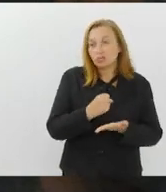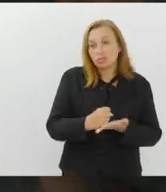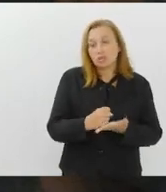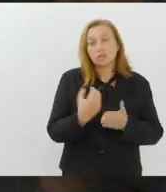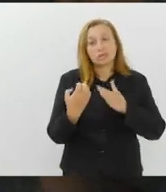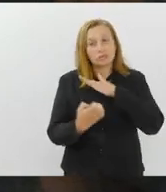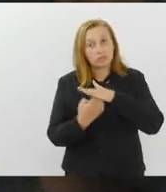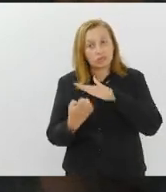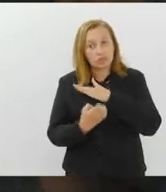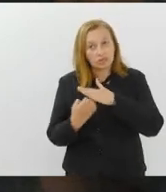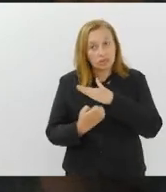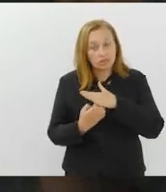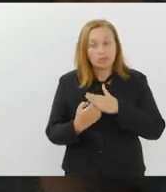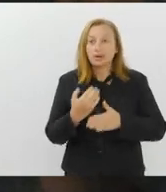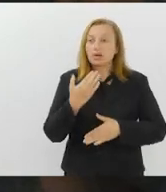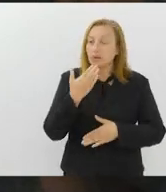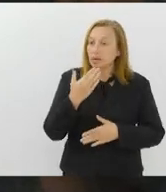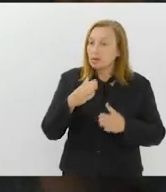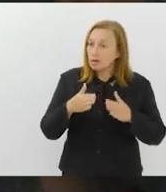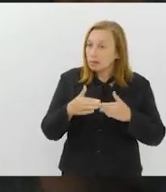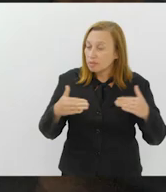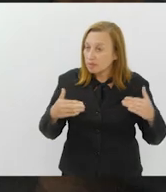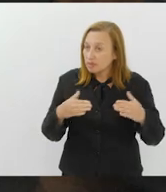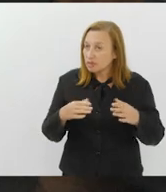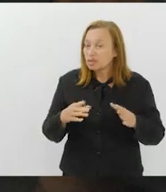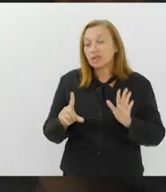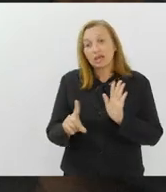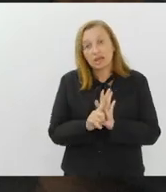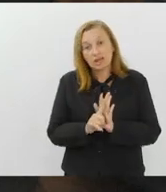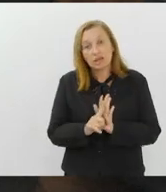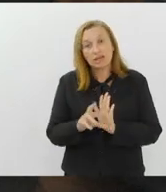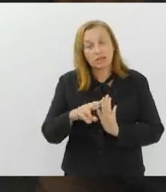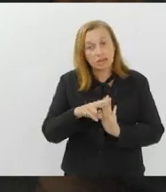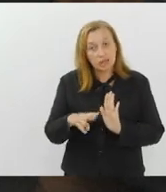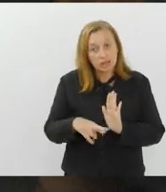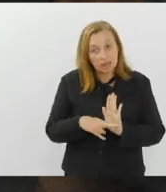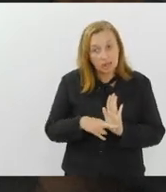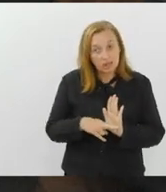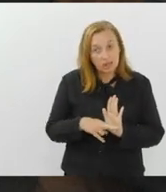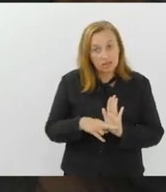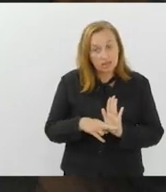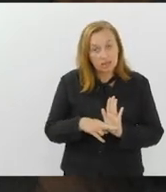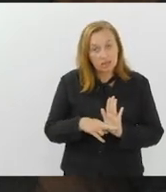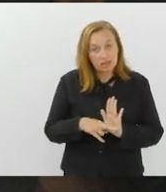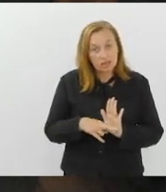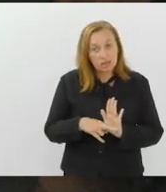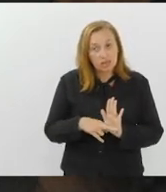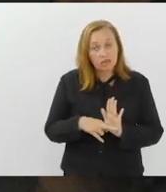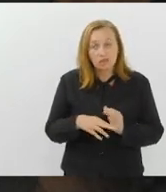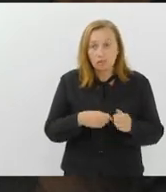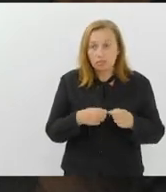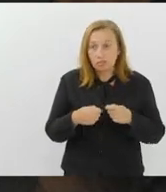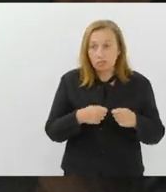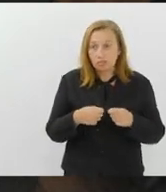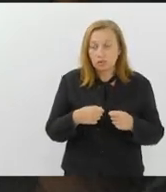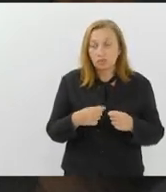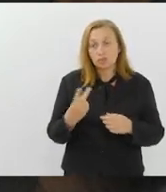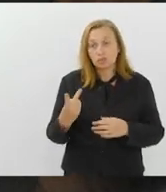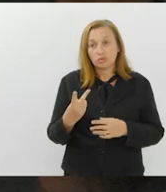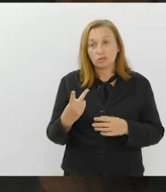empresarial, ele é permitido na legislação e permitido nas normas do regulador, permitido segundo as normas da regulação, ambas elas